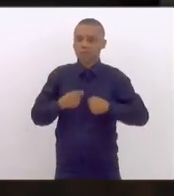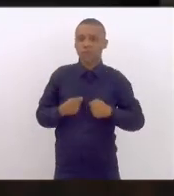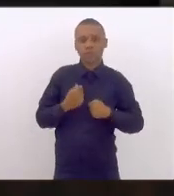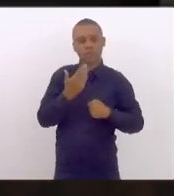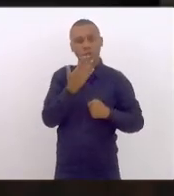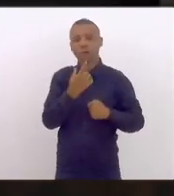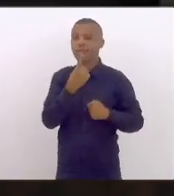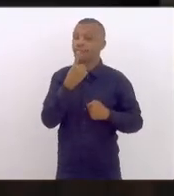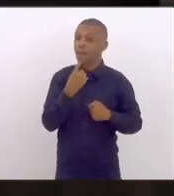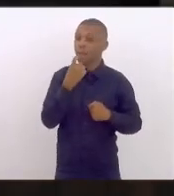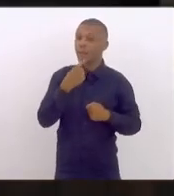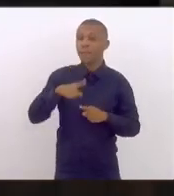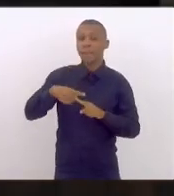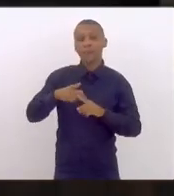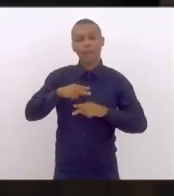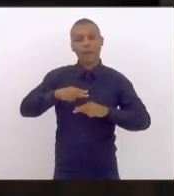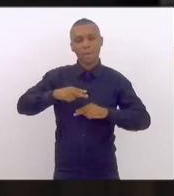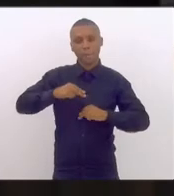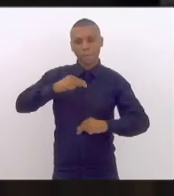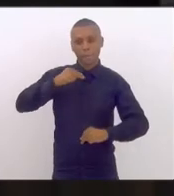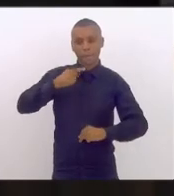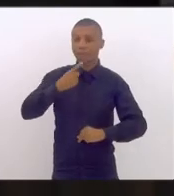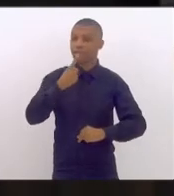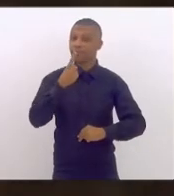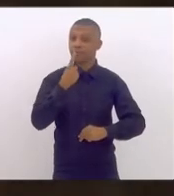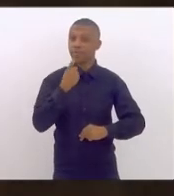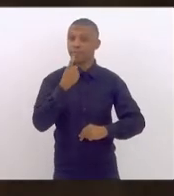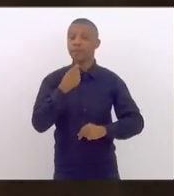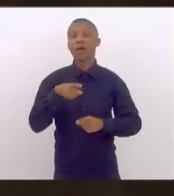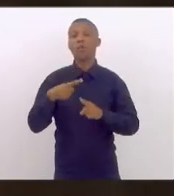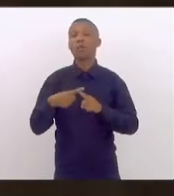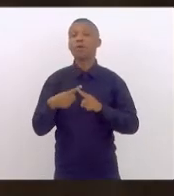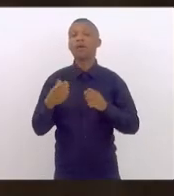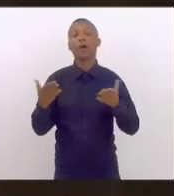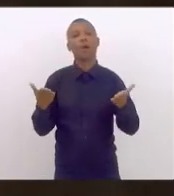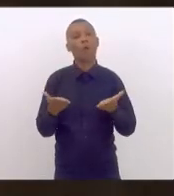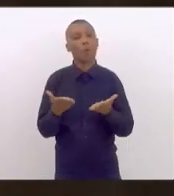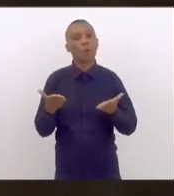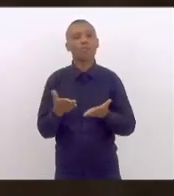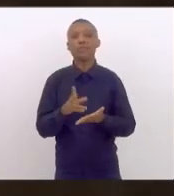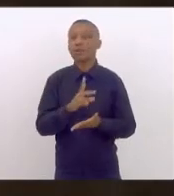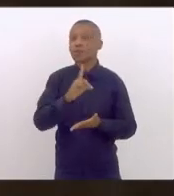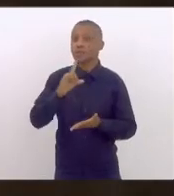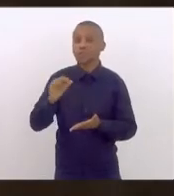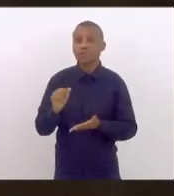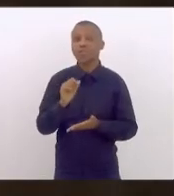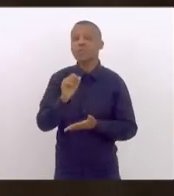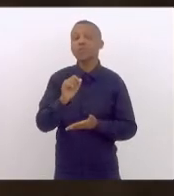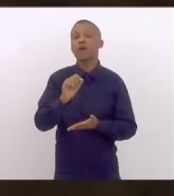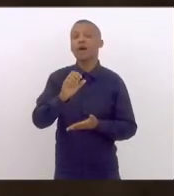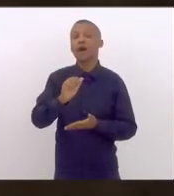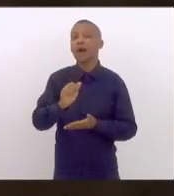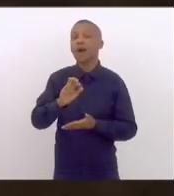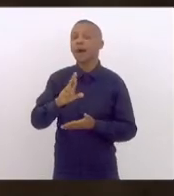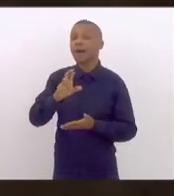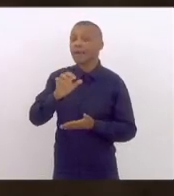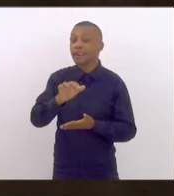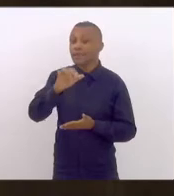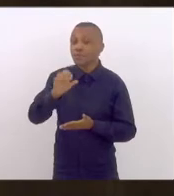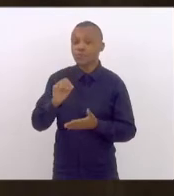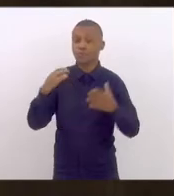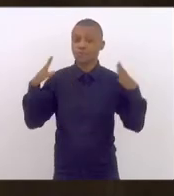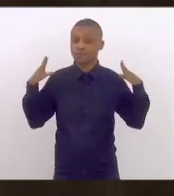com uma gravata vermelha porque hoje é dia dos arcanjos Miguel